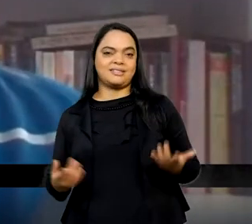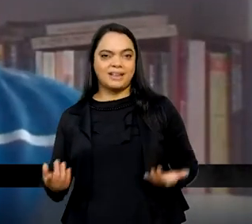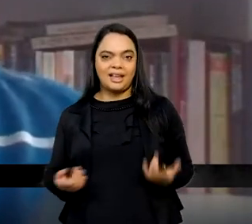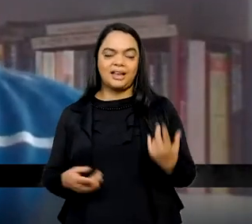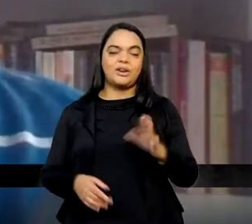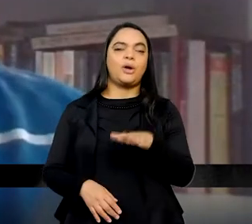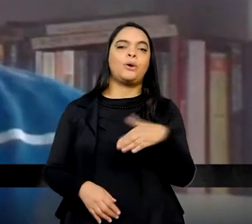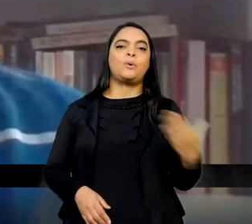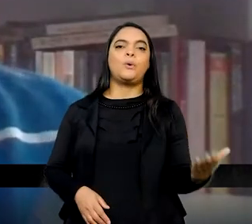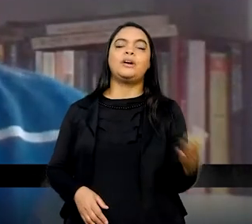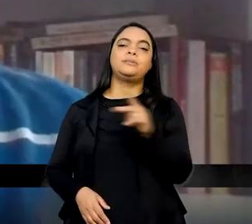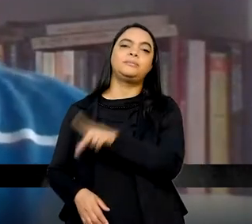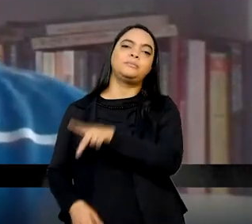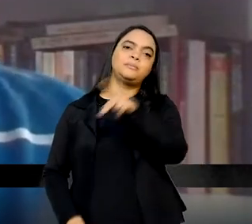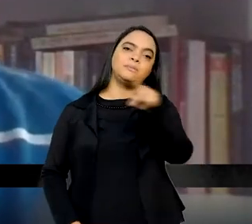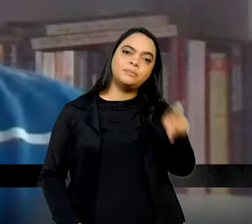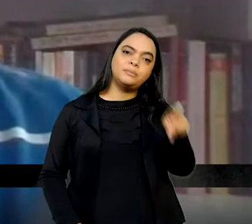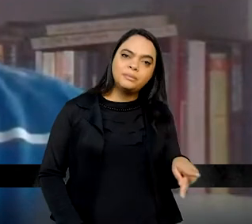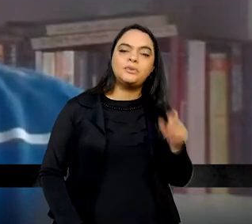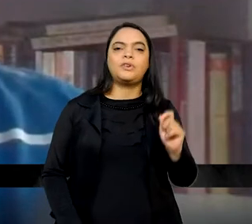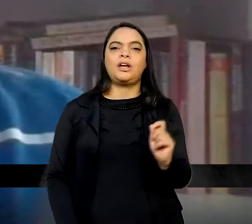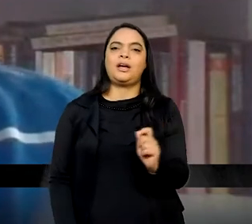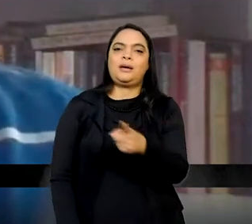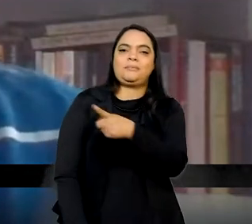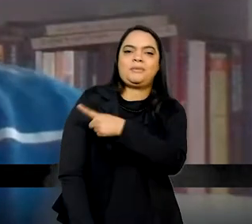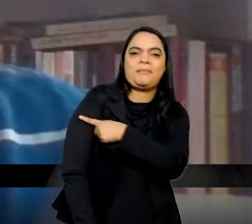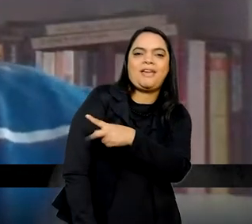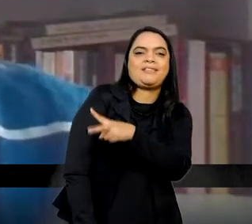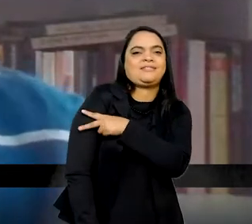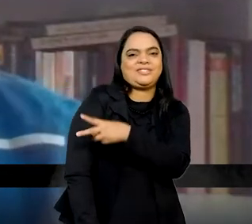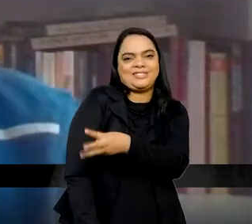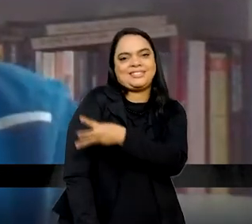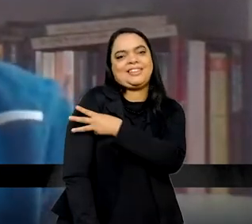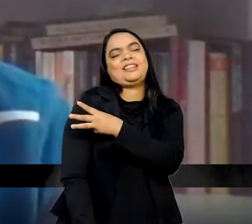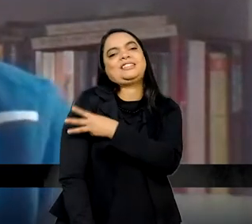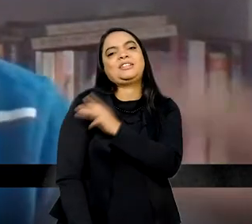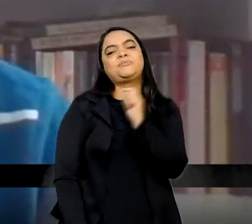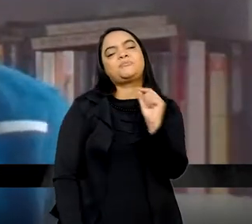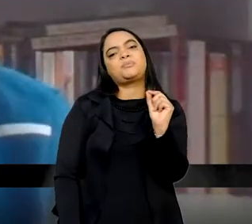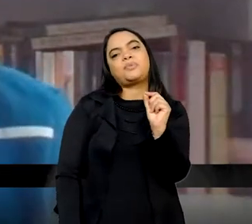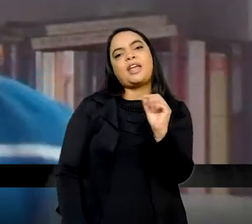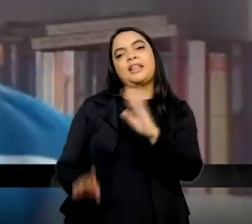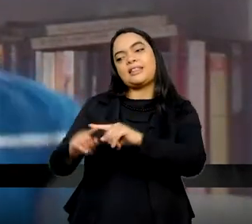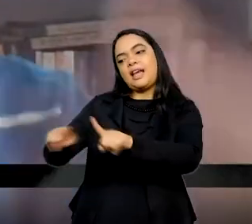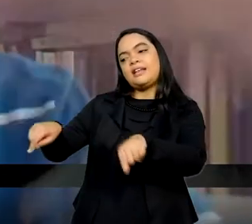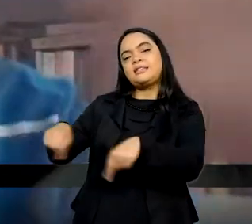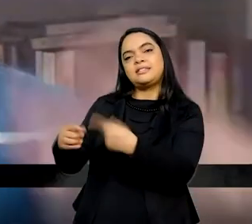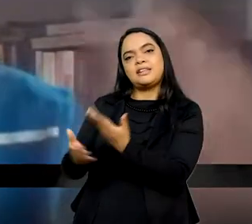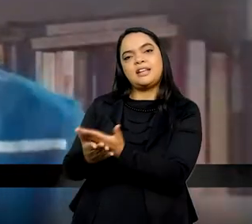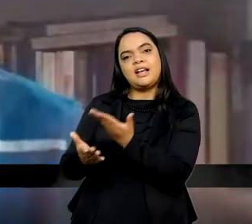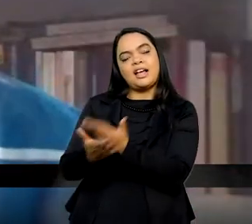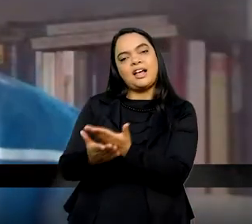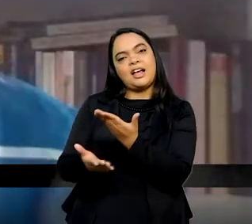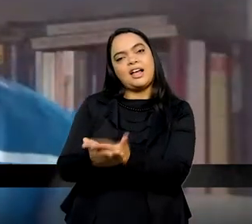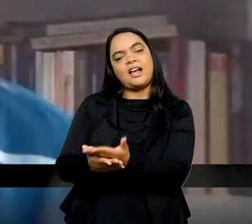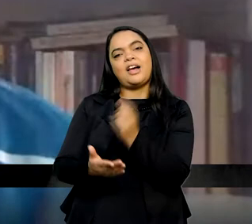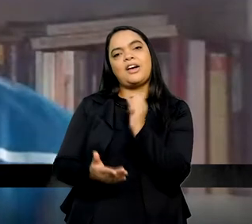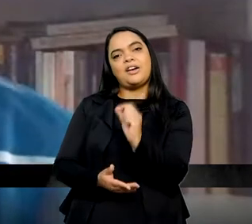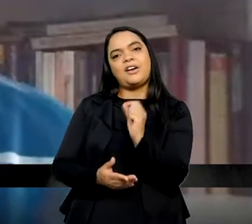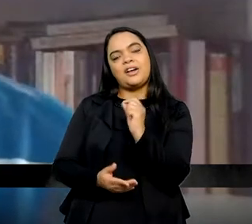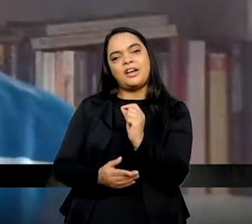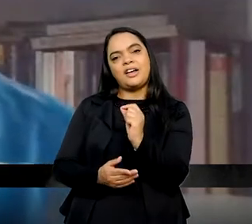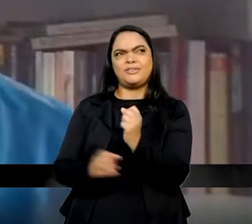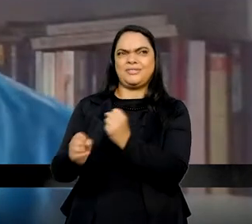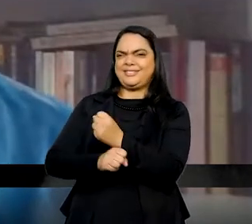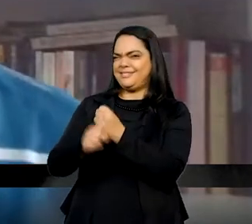as professoras, né, lá da primeira, segunda ou terceira série, levava para a sala de aula, isto nos finais dos